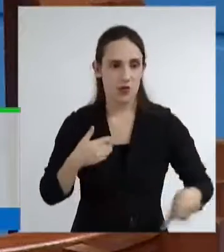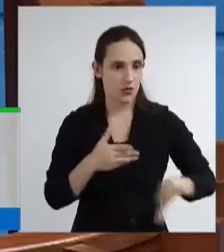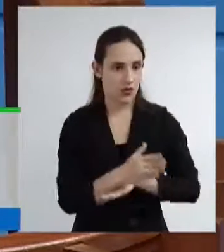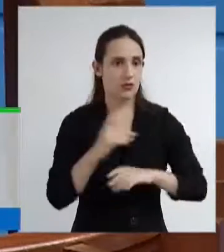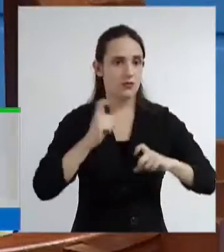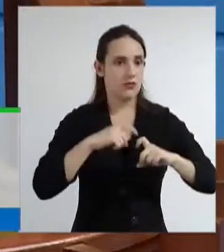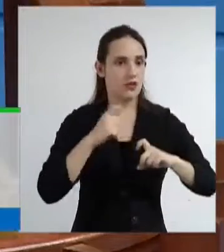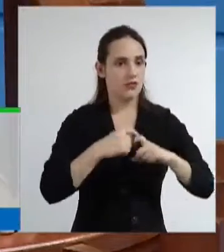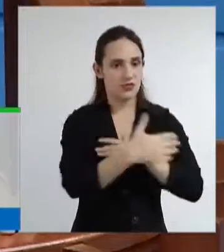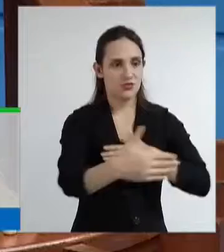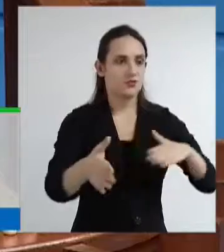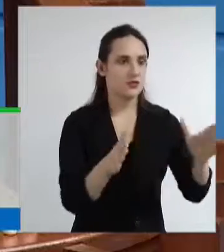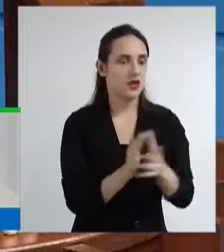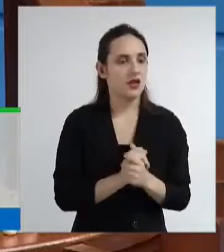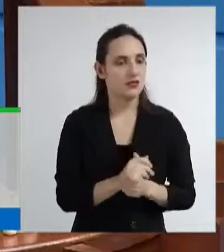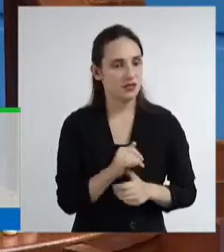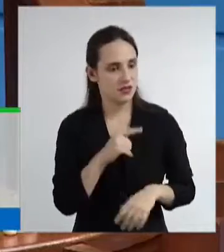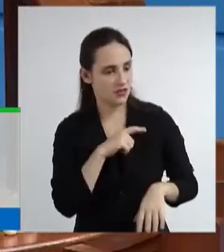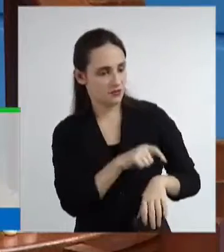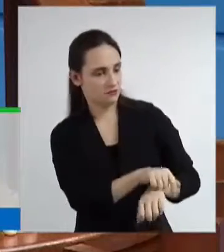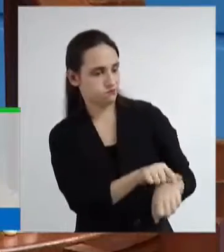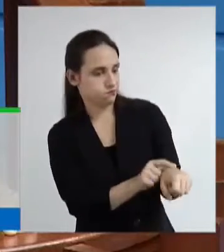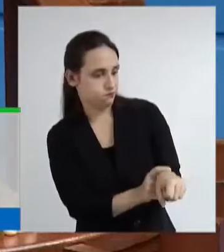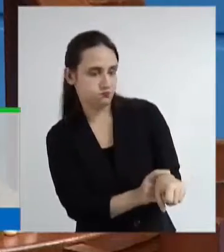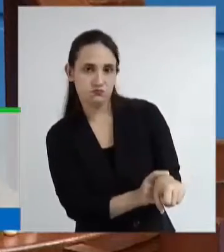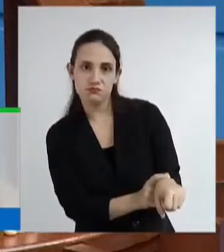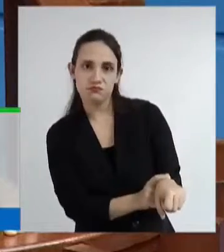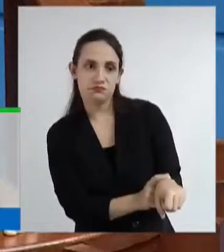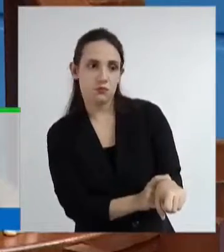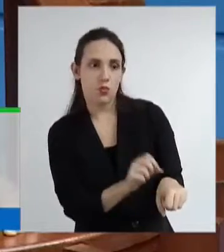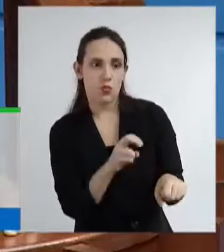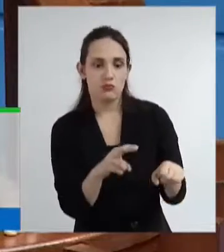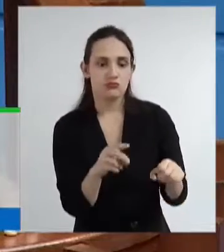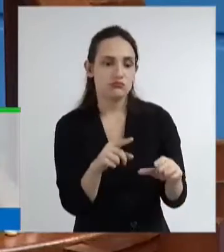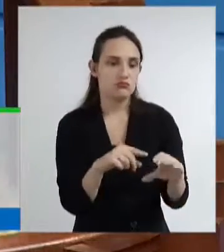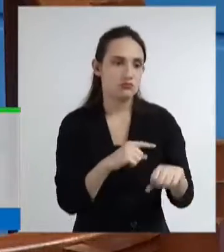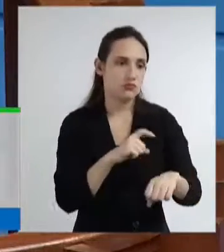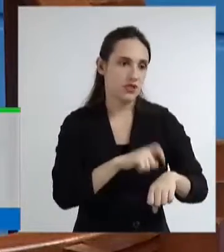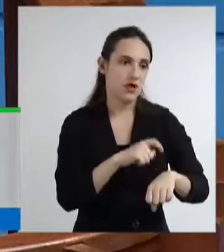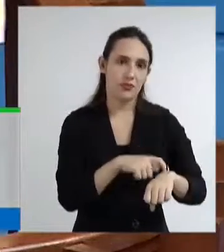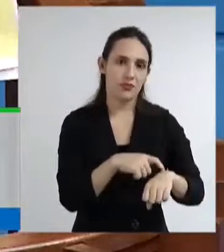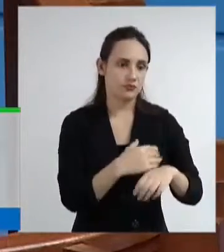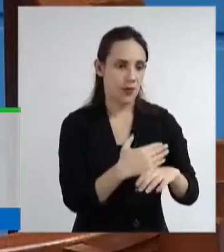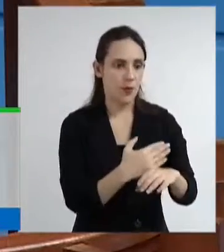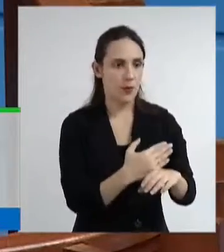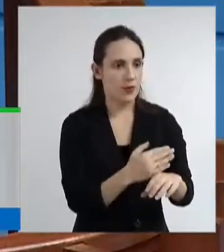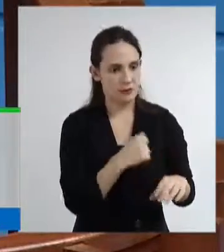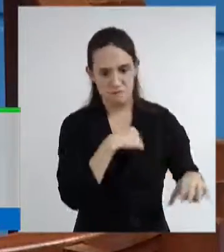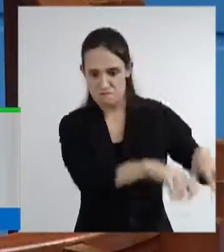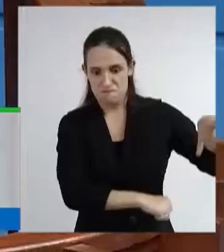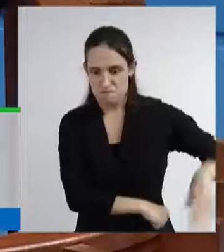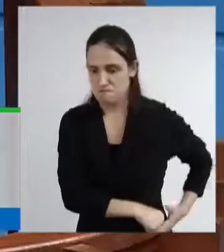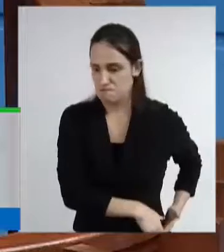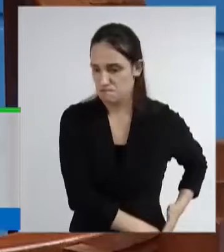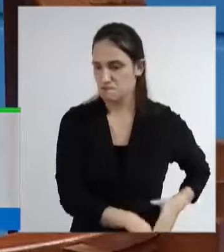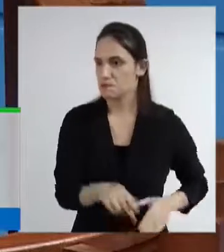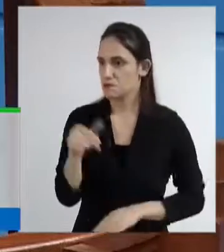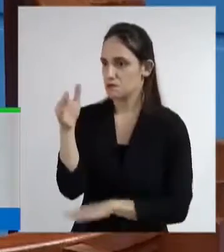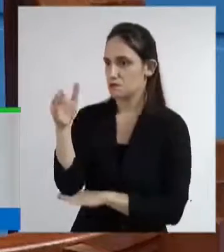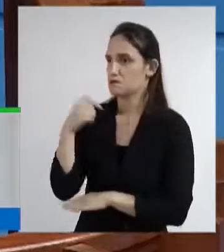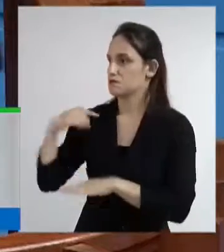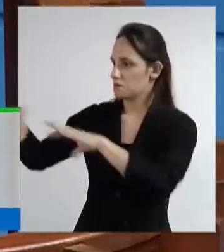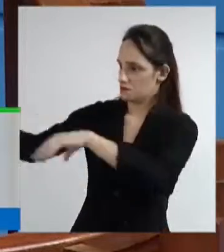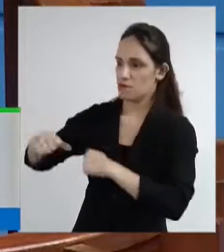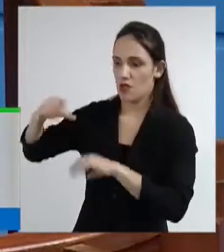médico, se tiver um relógio ali, digital, nós vamos, não tem ninguém olhando, nós vamos colocar no bolso. Nós vamos para o hotel, nós vamos carregar